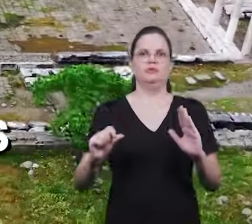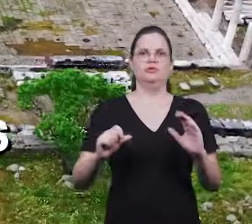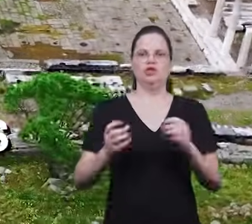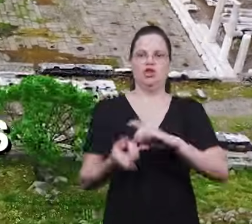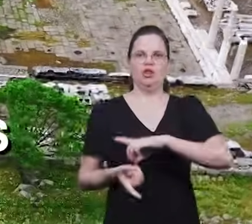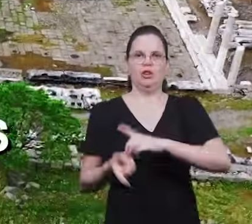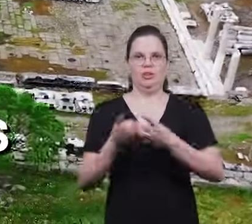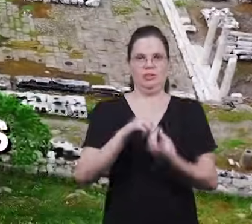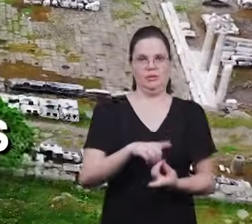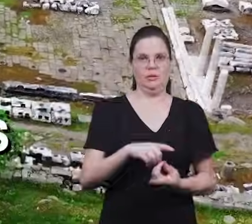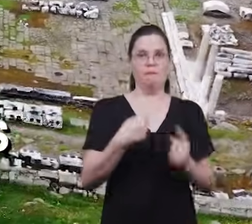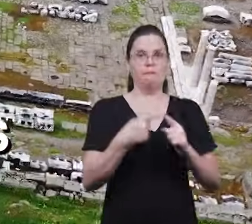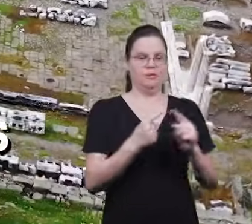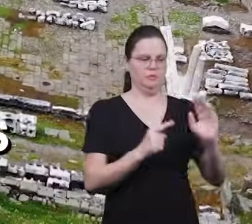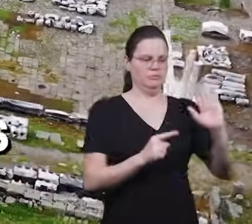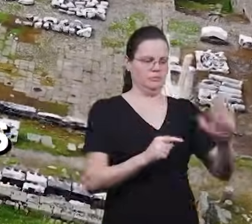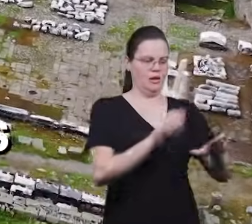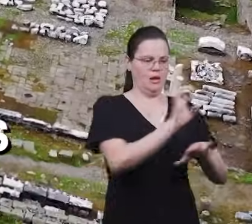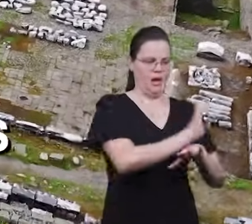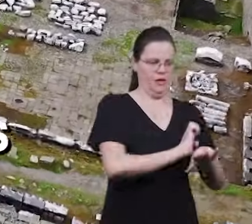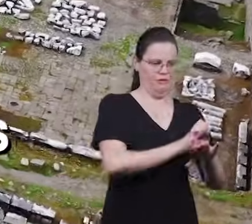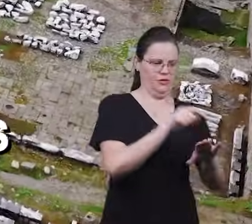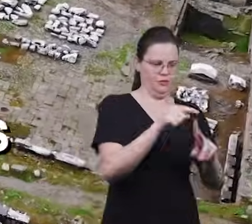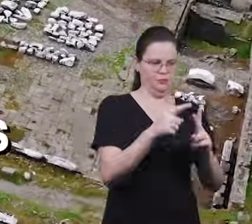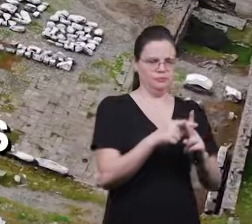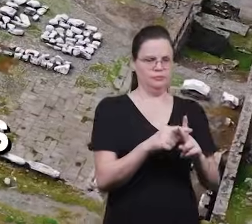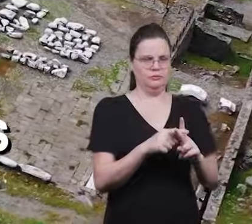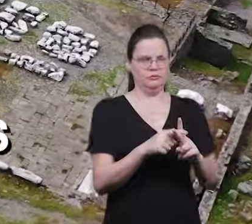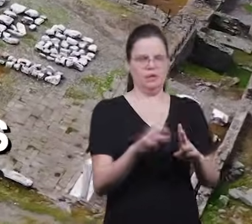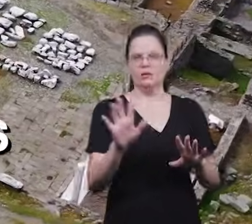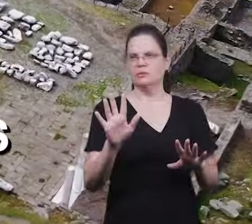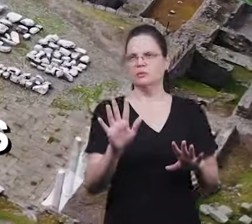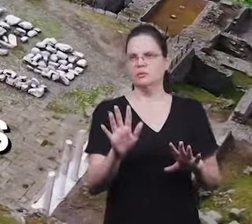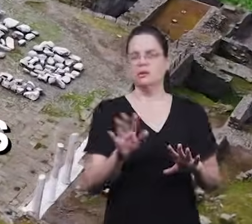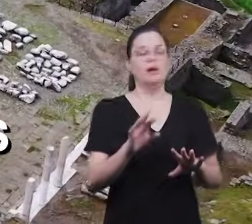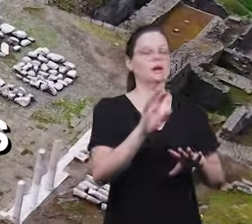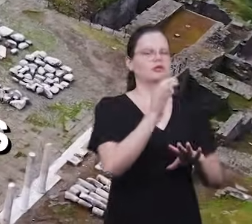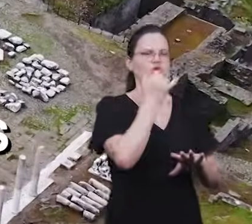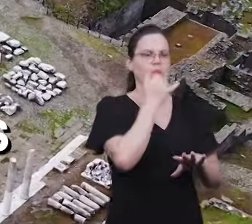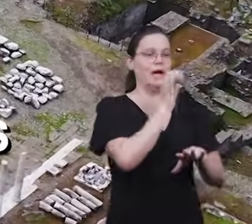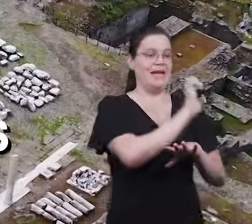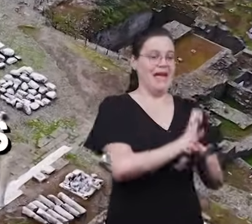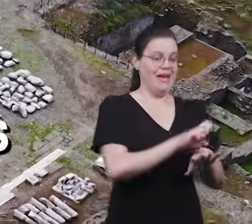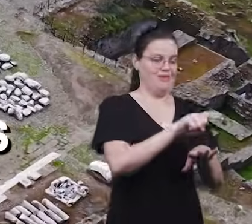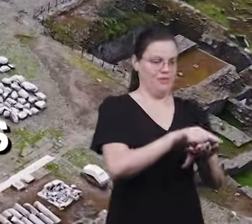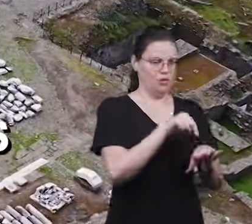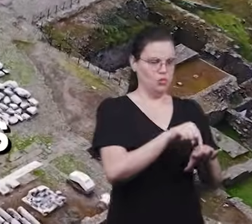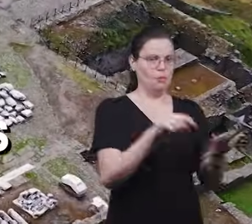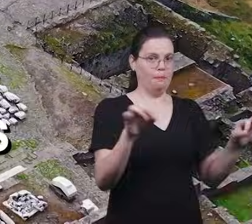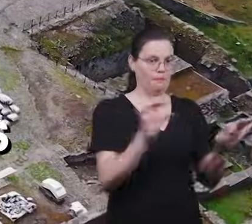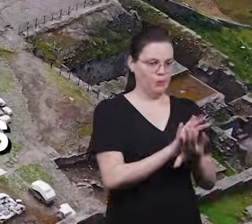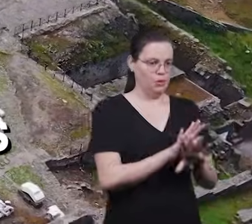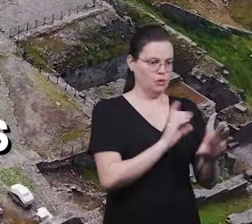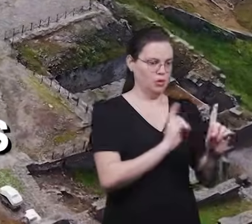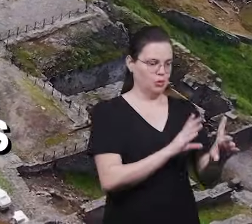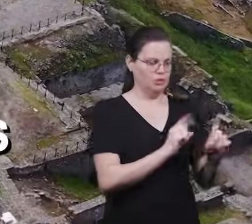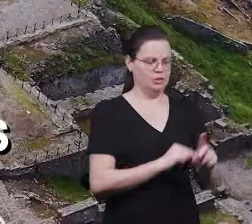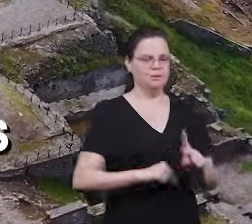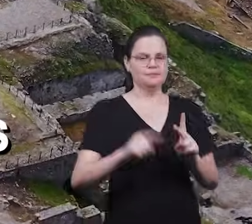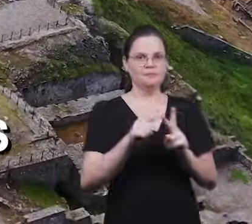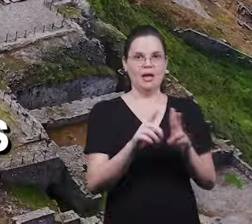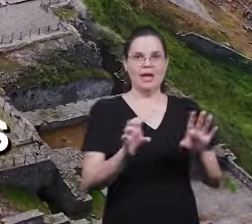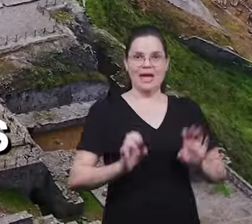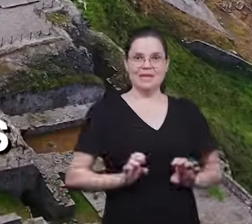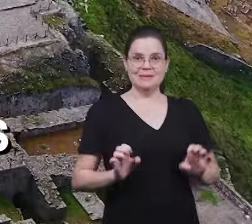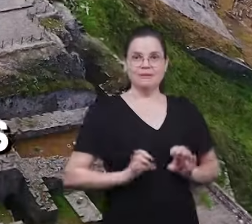a doutrina foi vivida em Éfeso. A doutrina foi estabelecida em Éfeso, foi vivida em Esmirna, com a morte